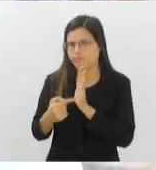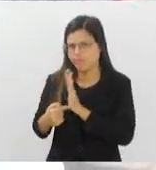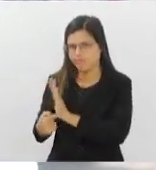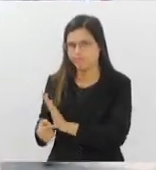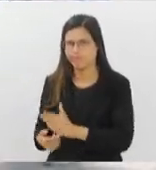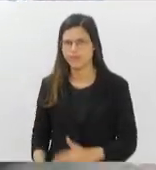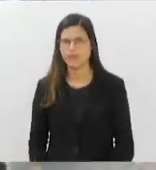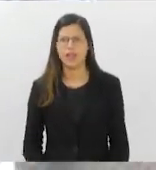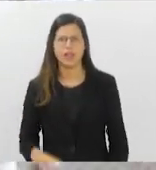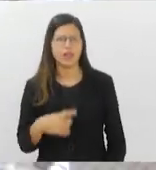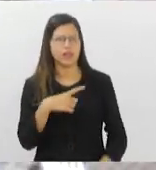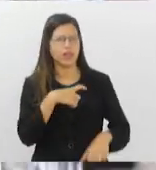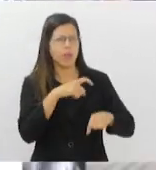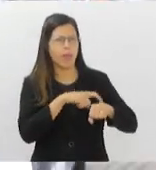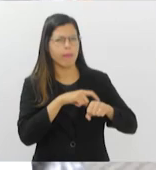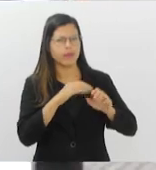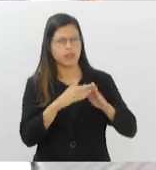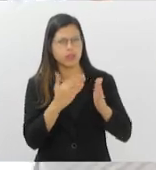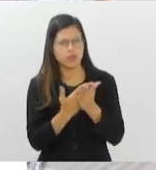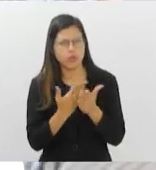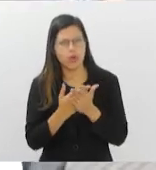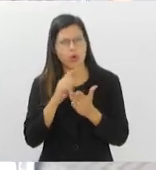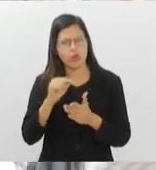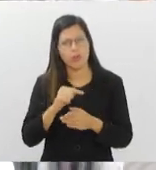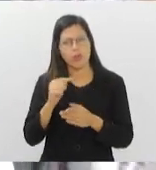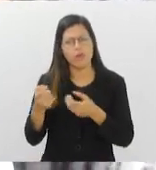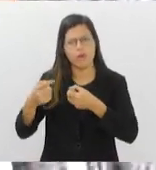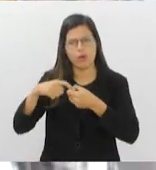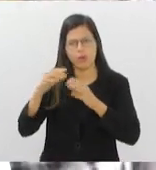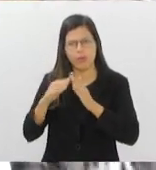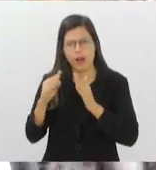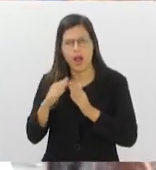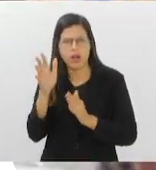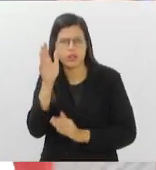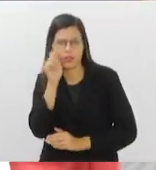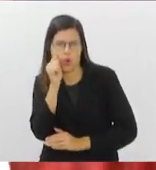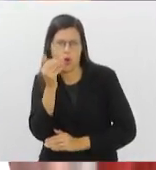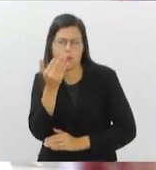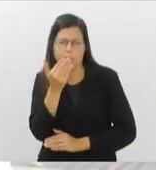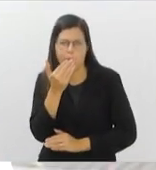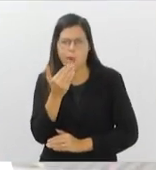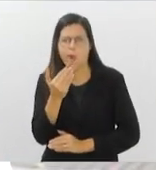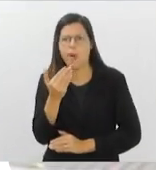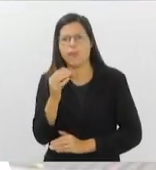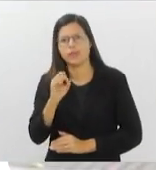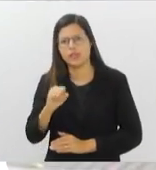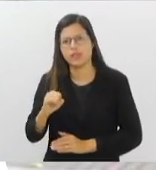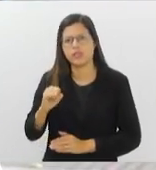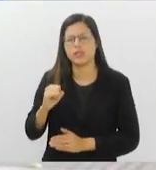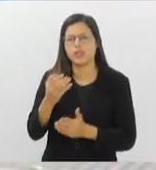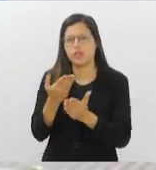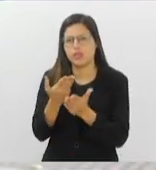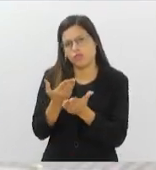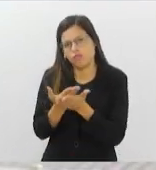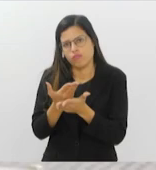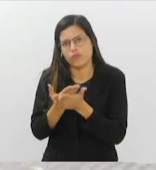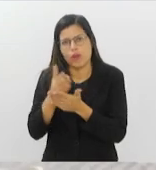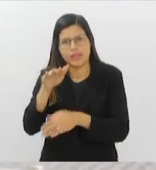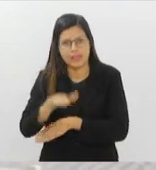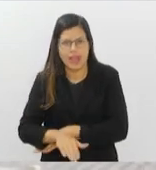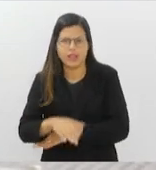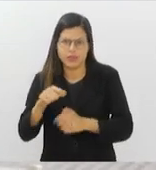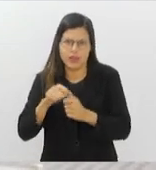Aí depois a criança vai para casa, relaxa, tal, almoça, dorme um pouquinho, ou vice-versa, se estudar de tarde, faz isso pela manhã. Tem